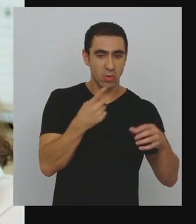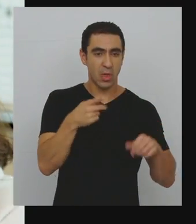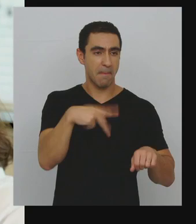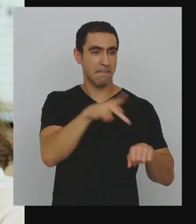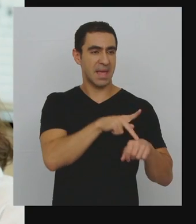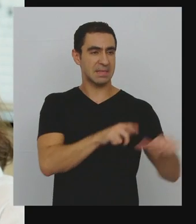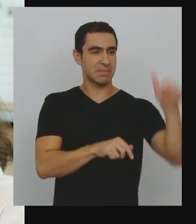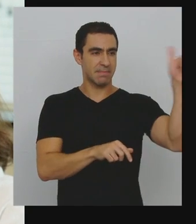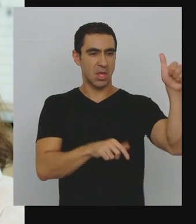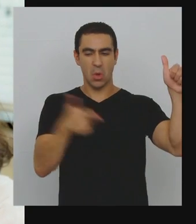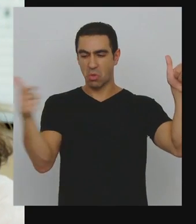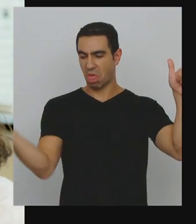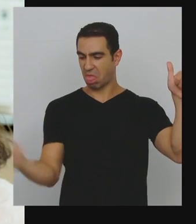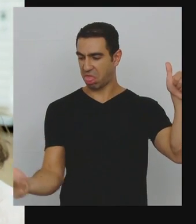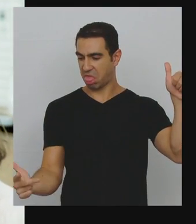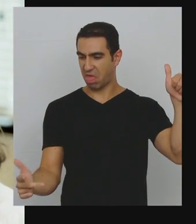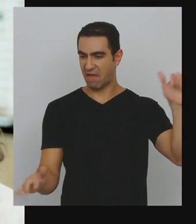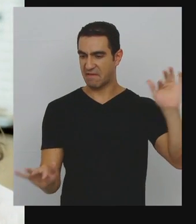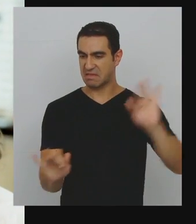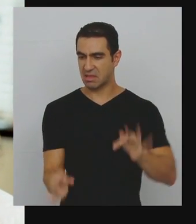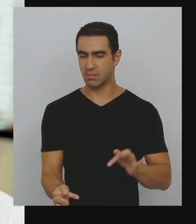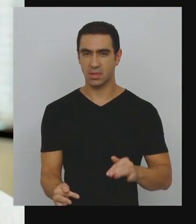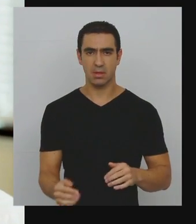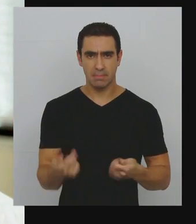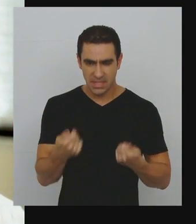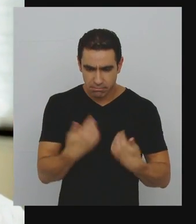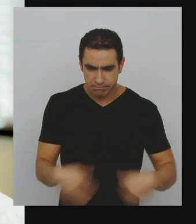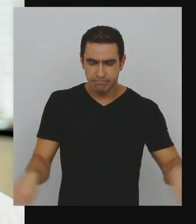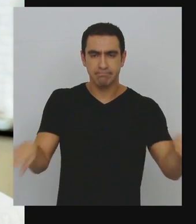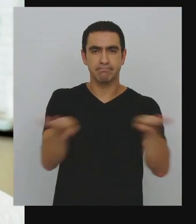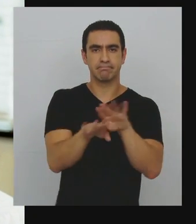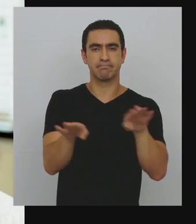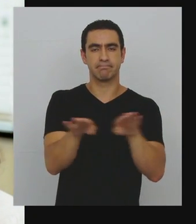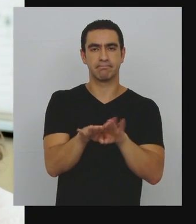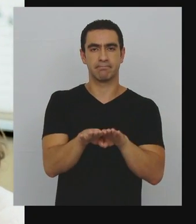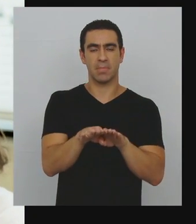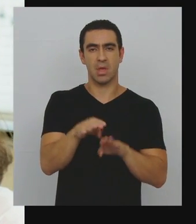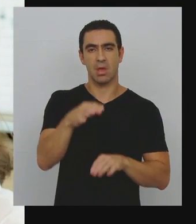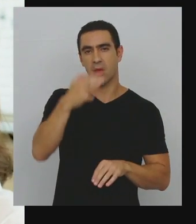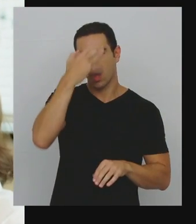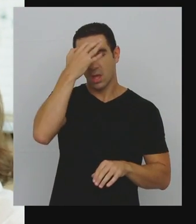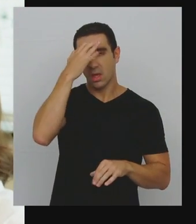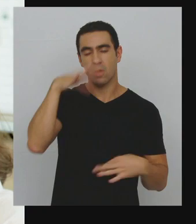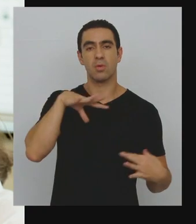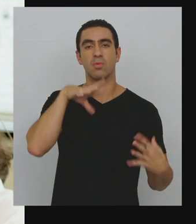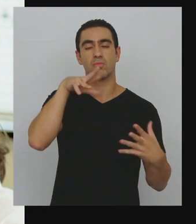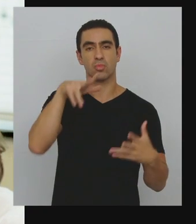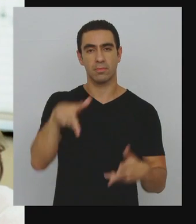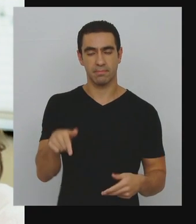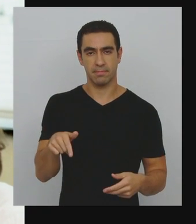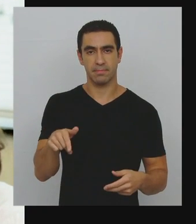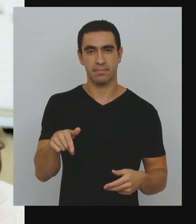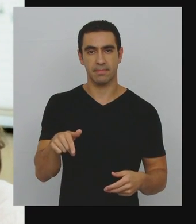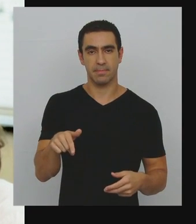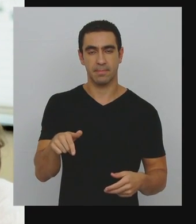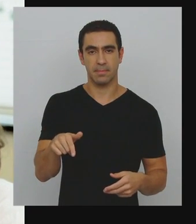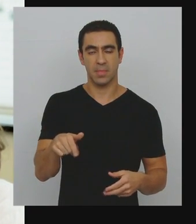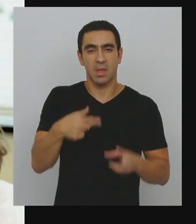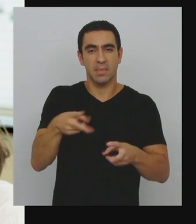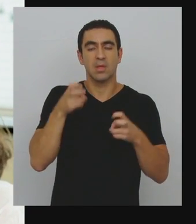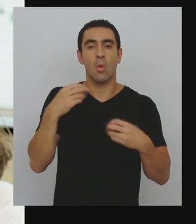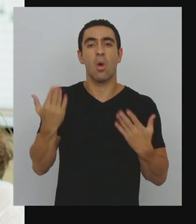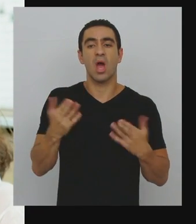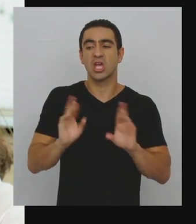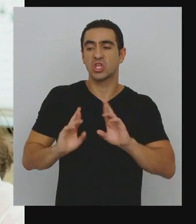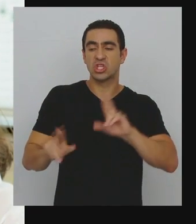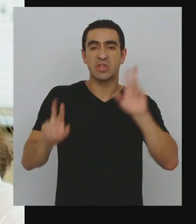país de primeira categoria e o outro lá embaixo. Eu acho que a gente precisa criar essa consciência de planeta, de